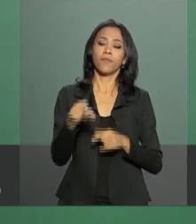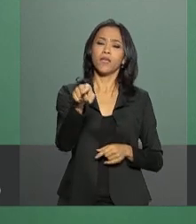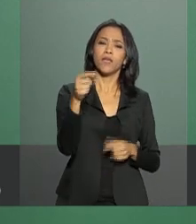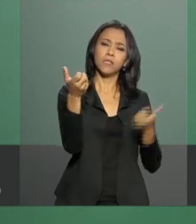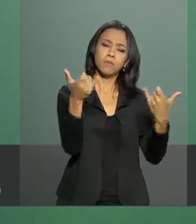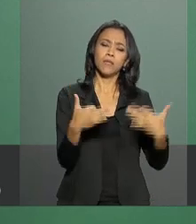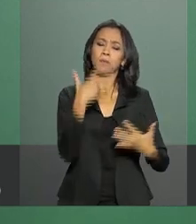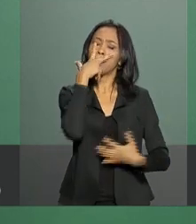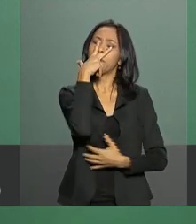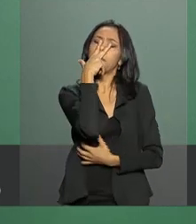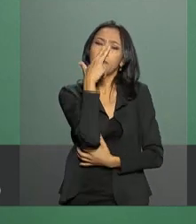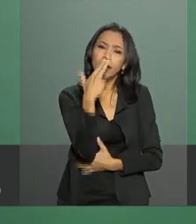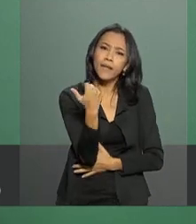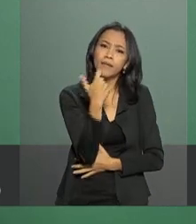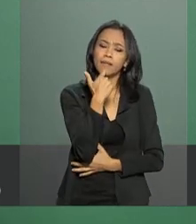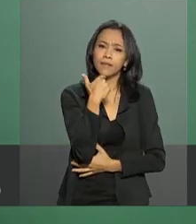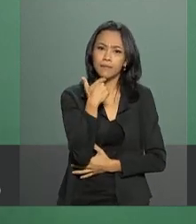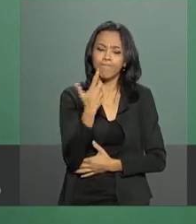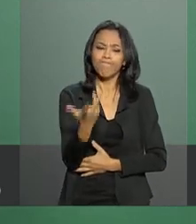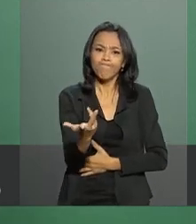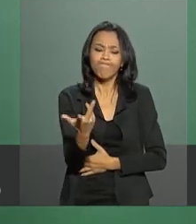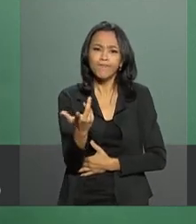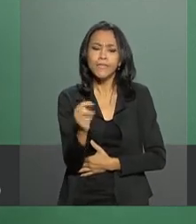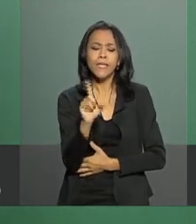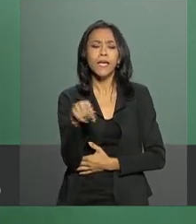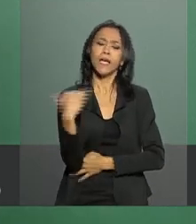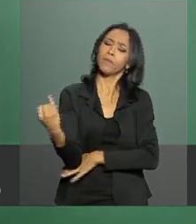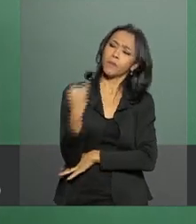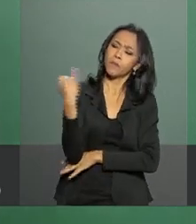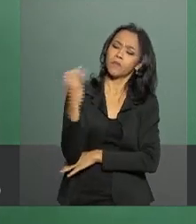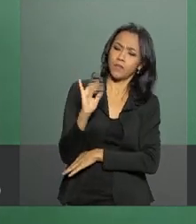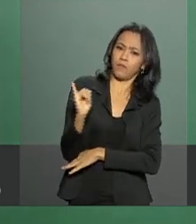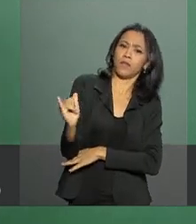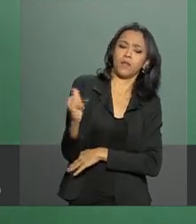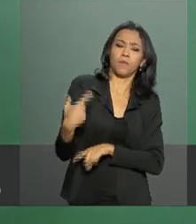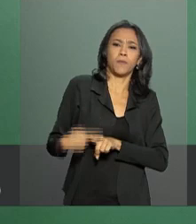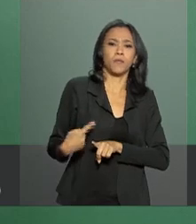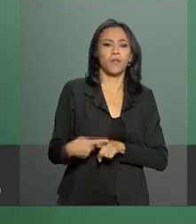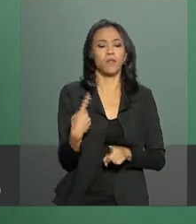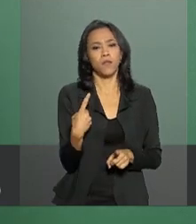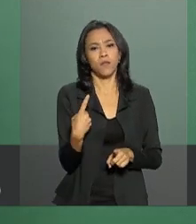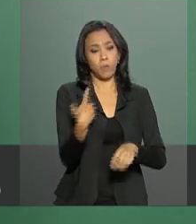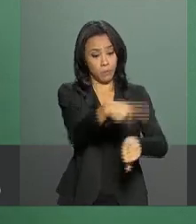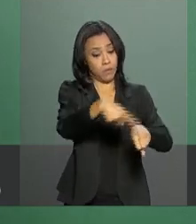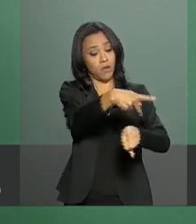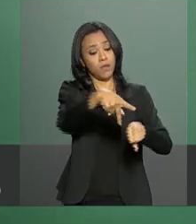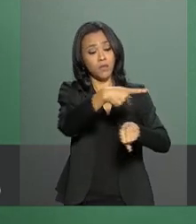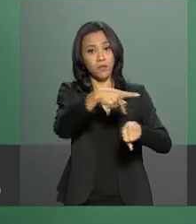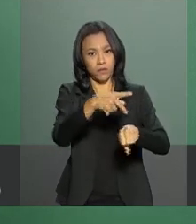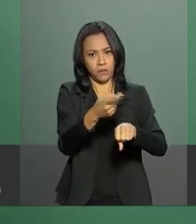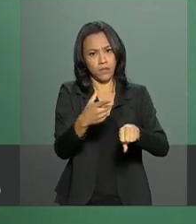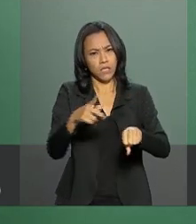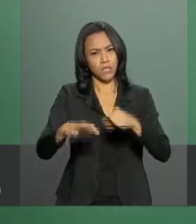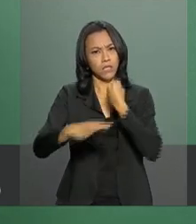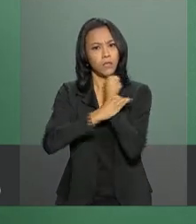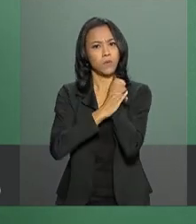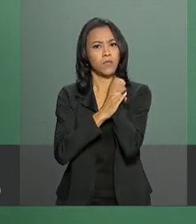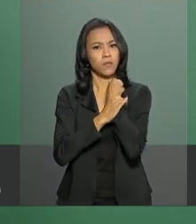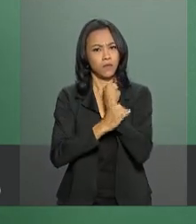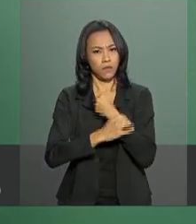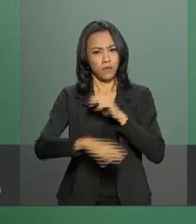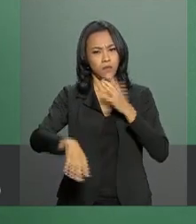coisa singela ronaldo é dizer isso mas é importantíssimo porque um país ele ganha estabilidade institucional